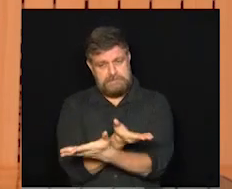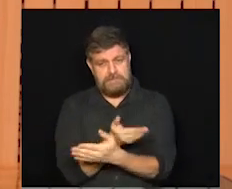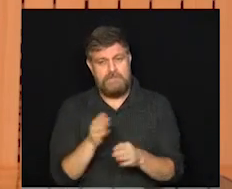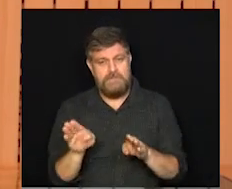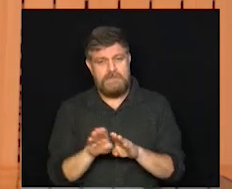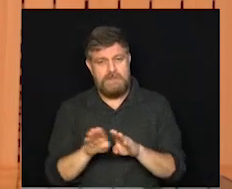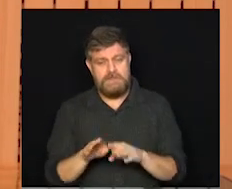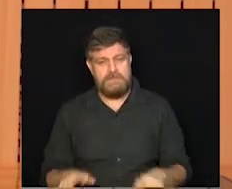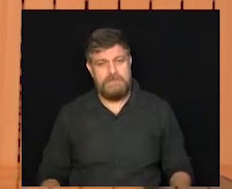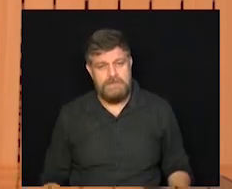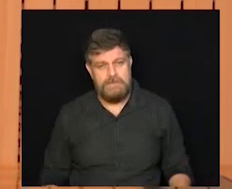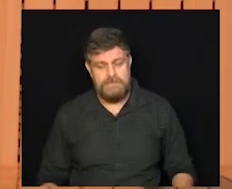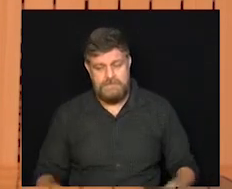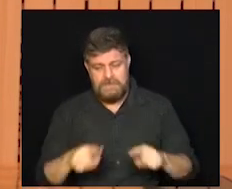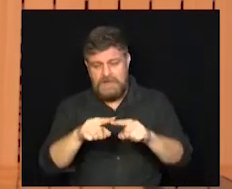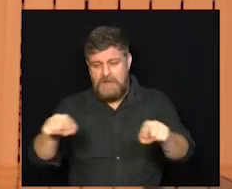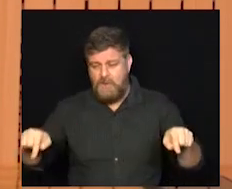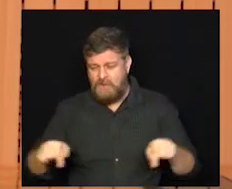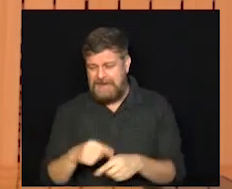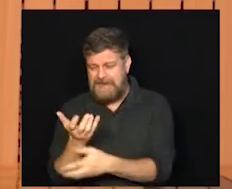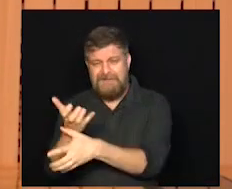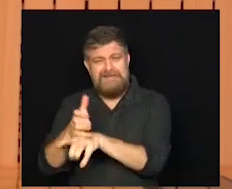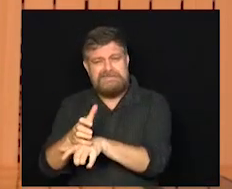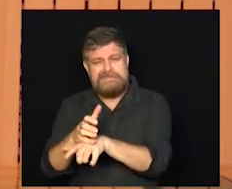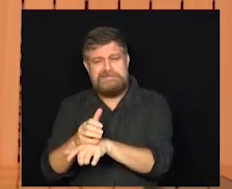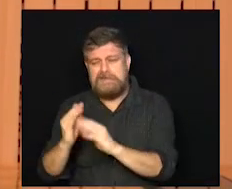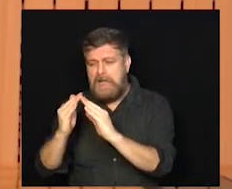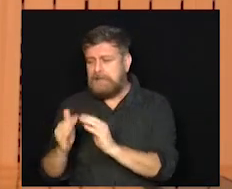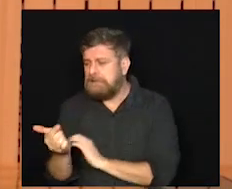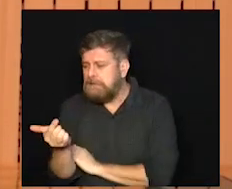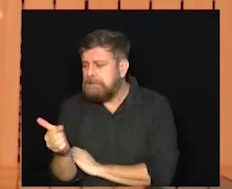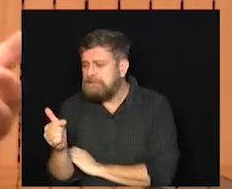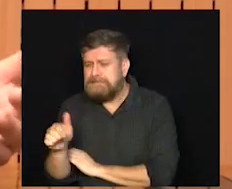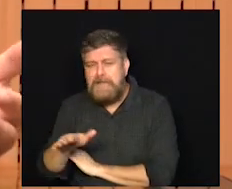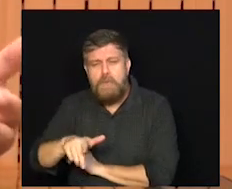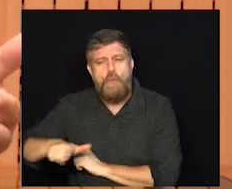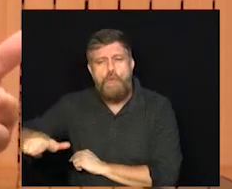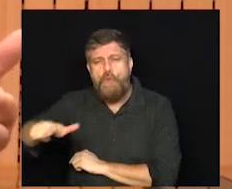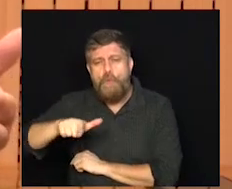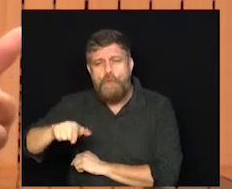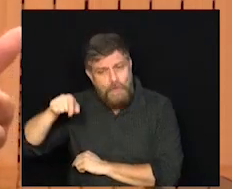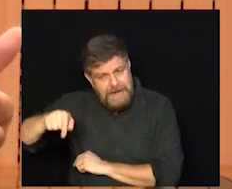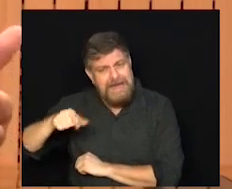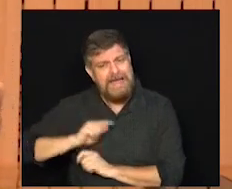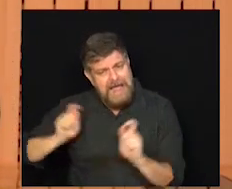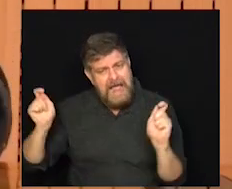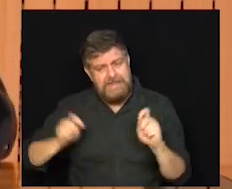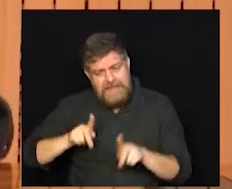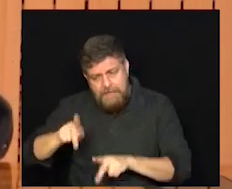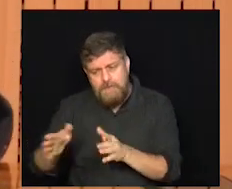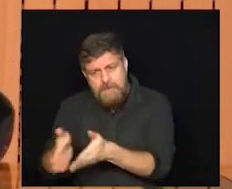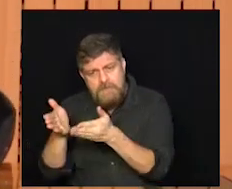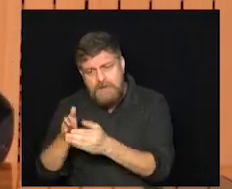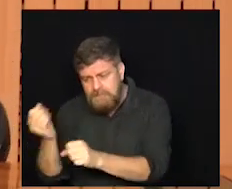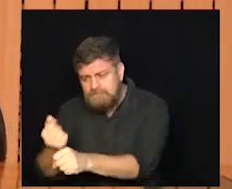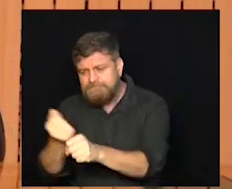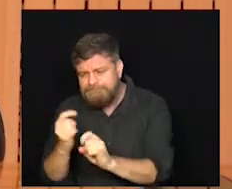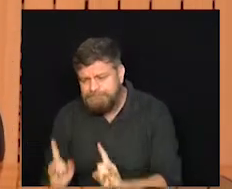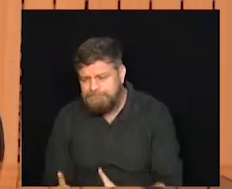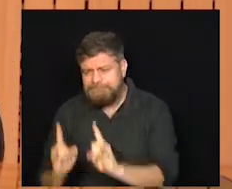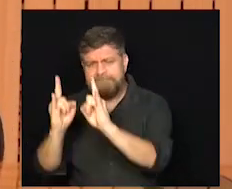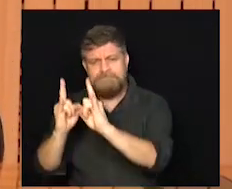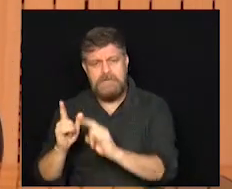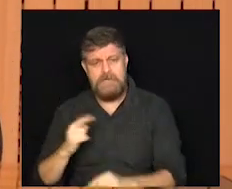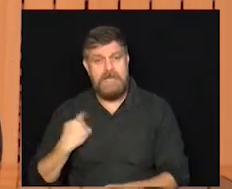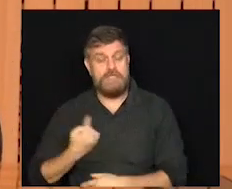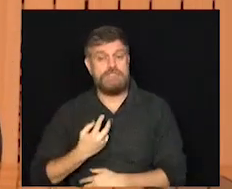ocupação dos chamados vazios urbanos. Nós discutimos um pouco essa questão já nas reuniões anteriores, e é importante a gente não